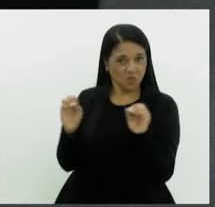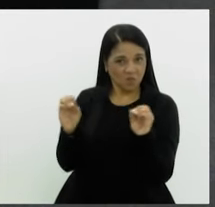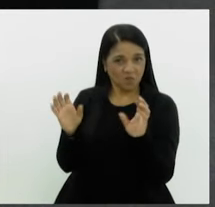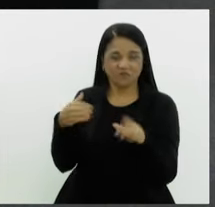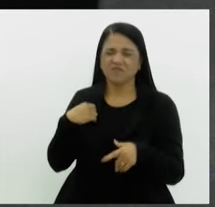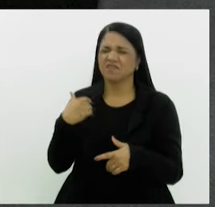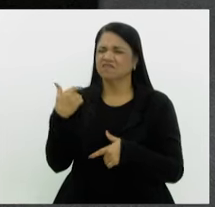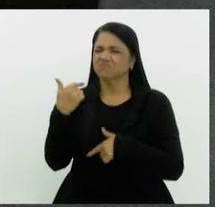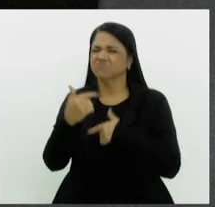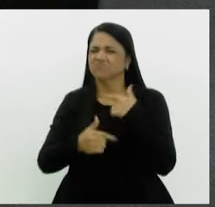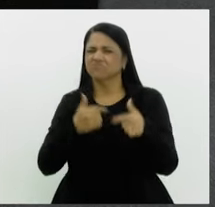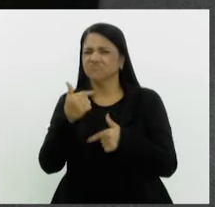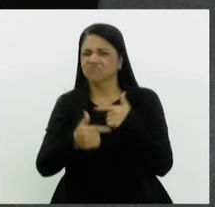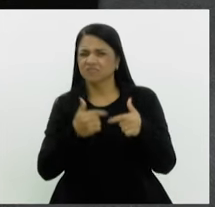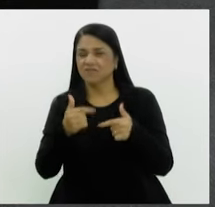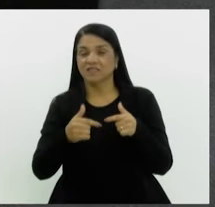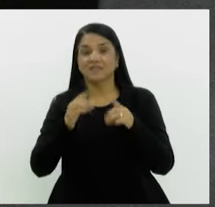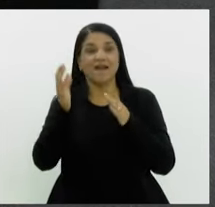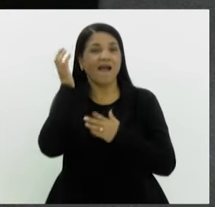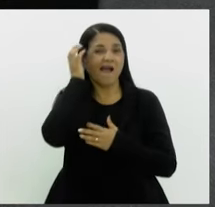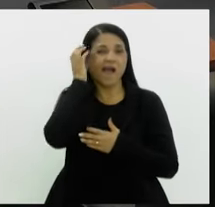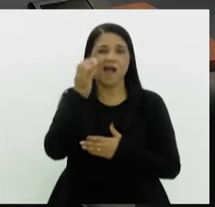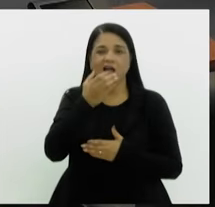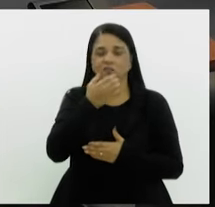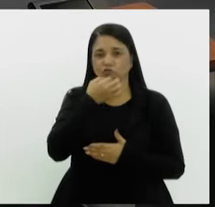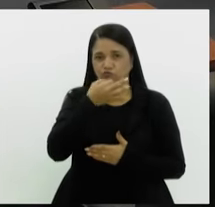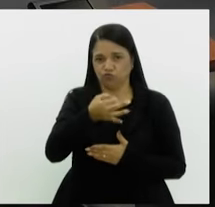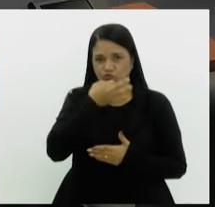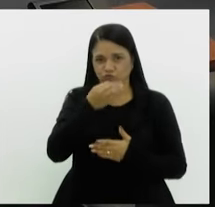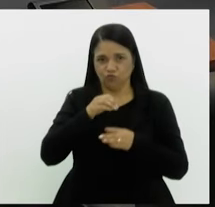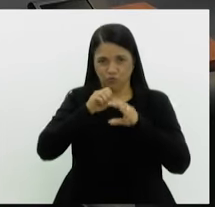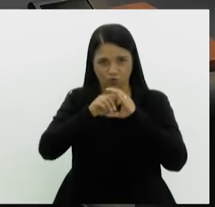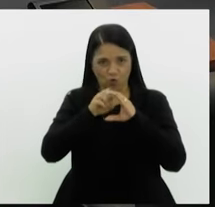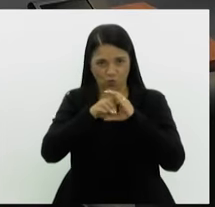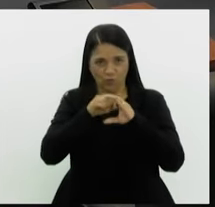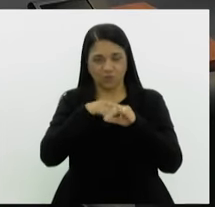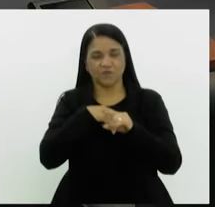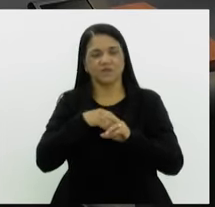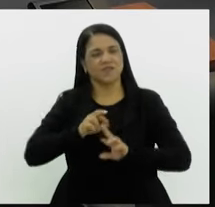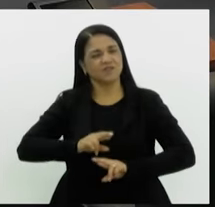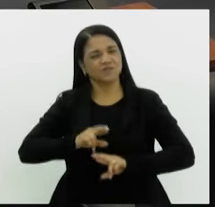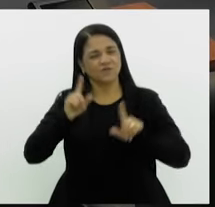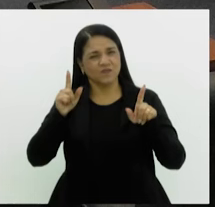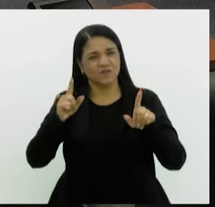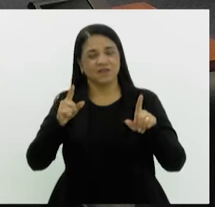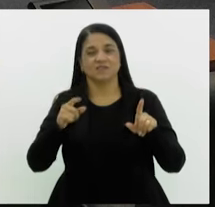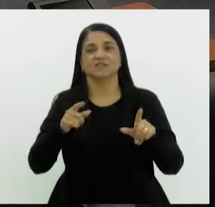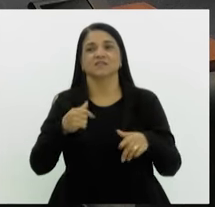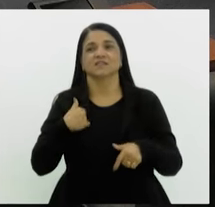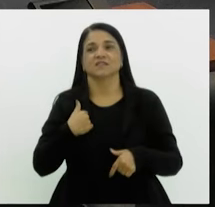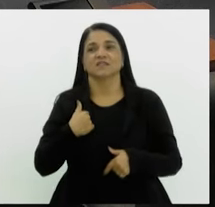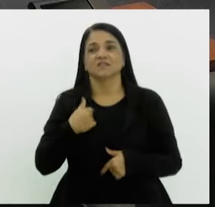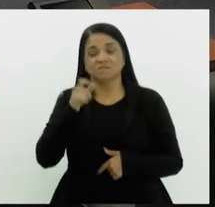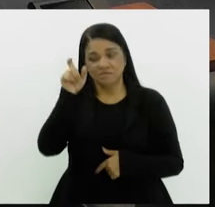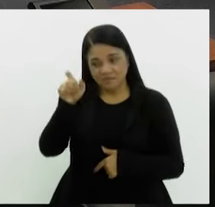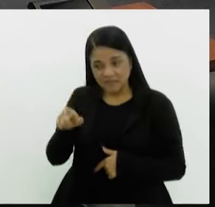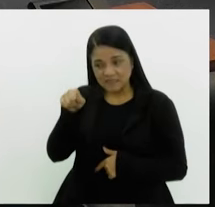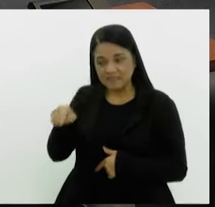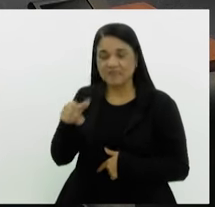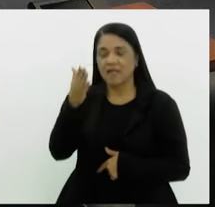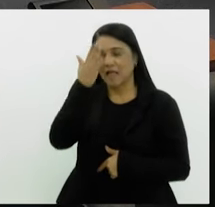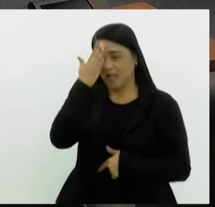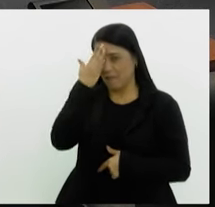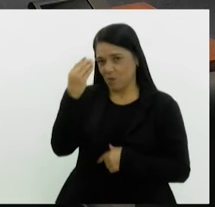Globo eu trabalhei na Rádio Globo. Mas naquela época não era assim, um jornal muito... Mas só para que o senhor tenha